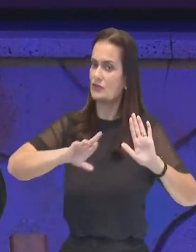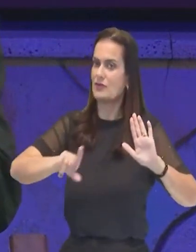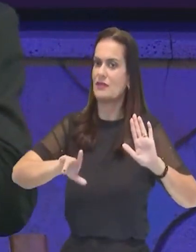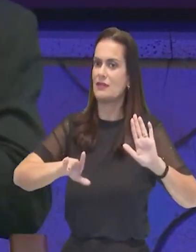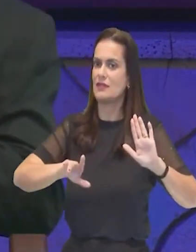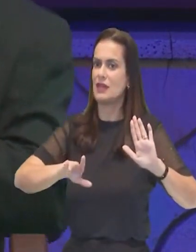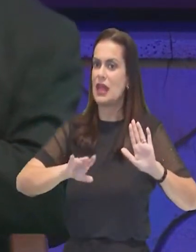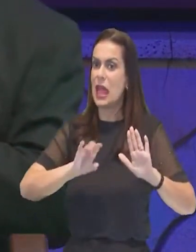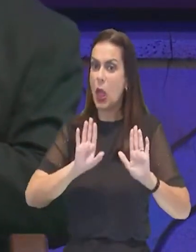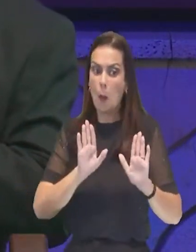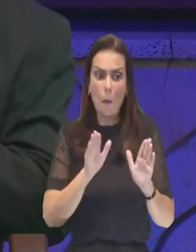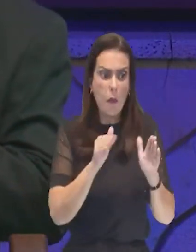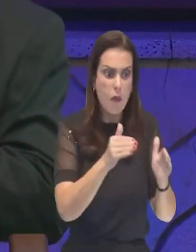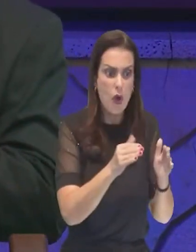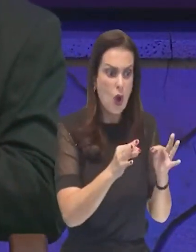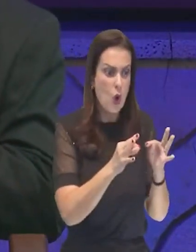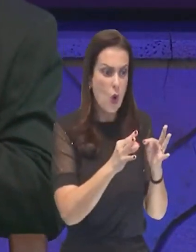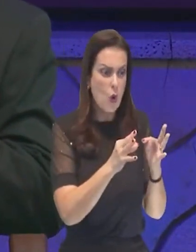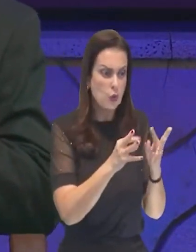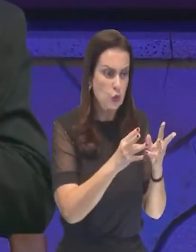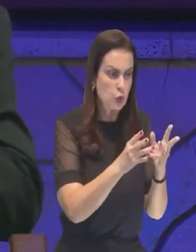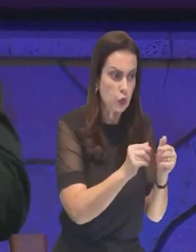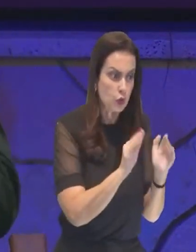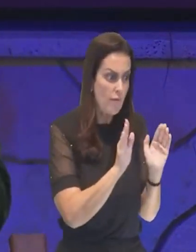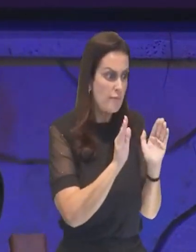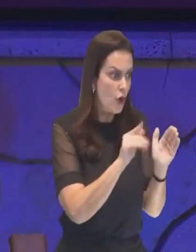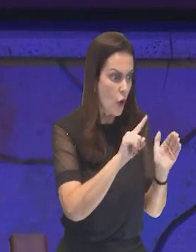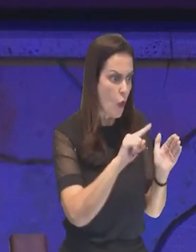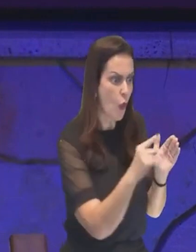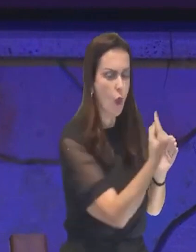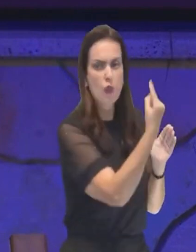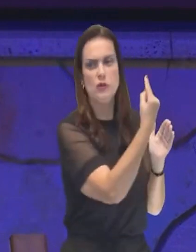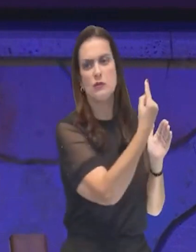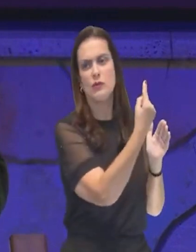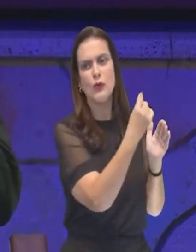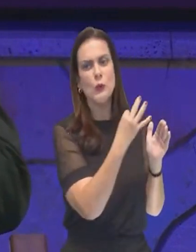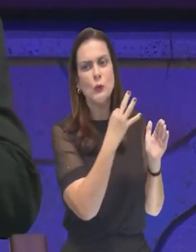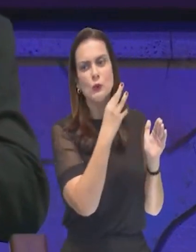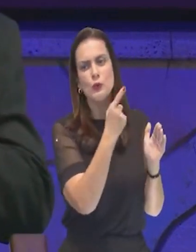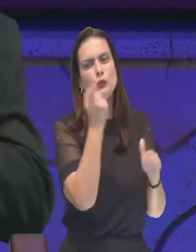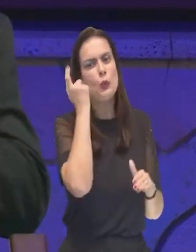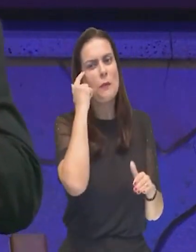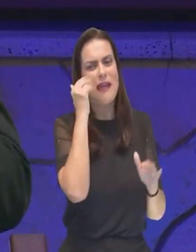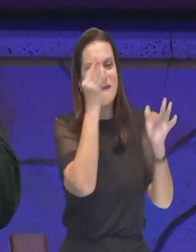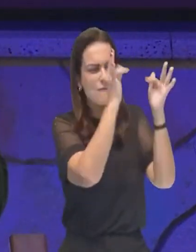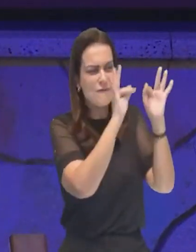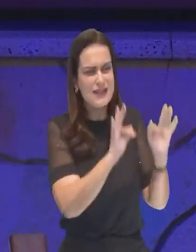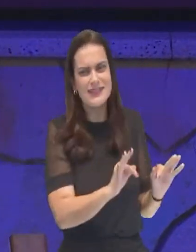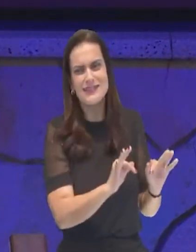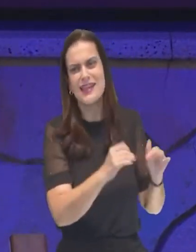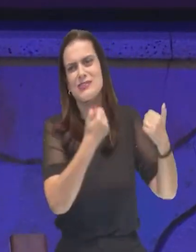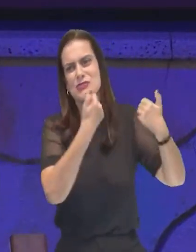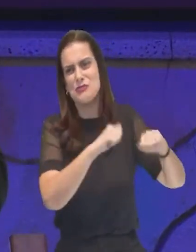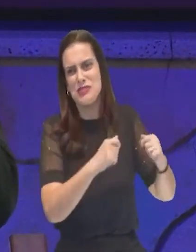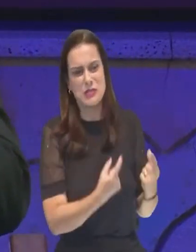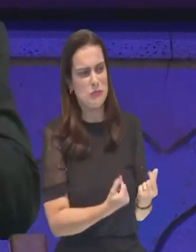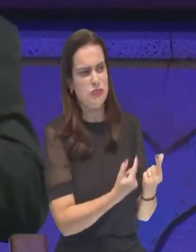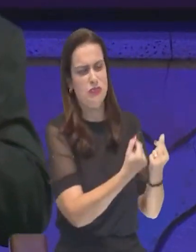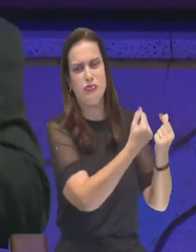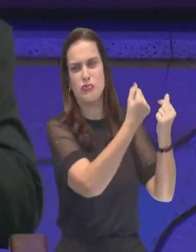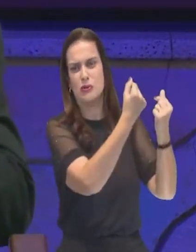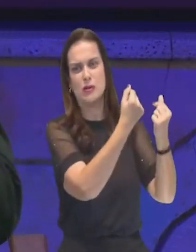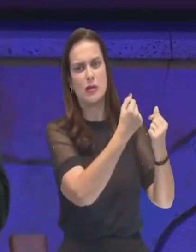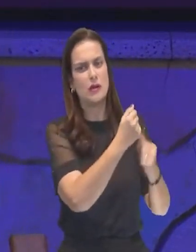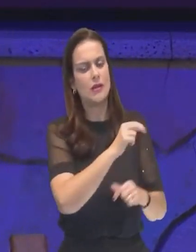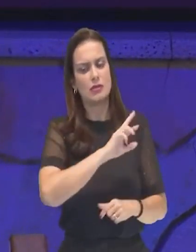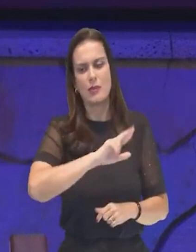forma coisas meramente passageiras, como se toda a nossa satisfação e felicidade dependesse delas. A nossa